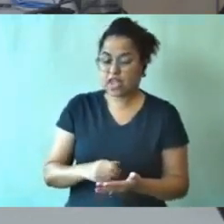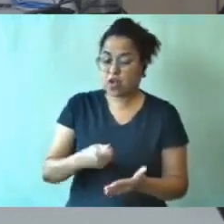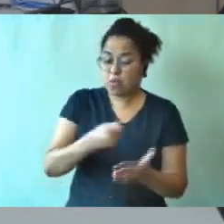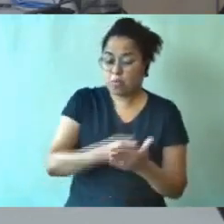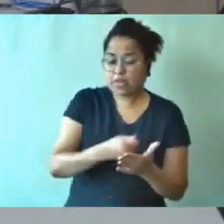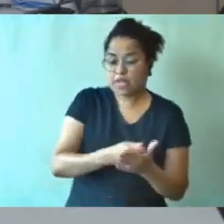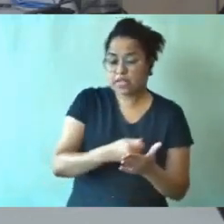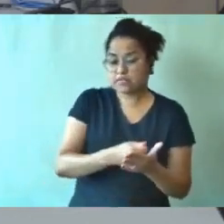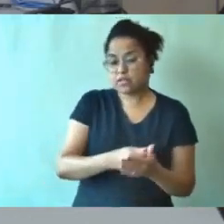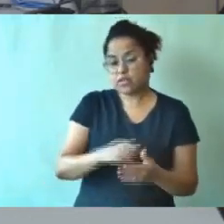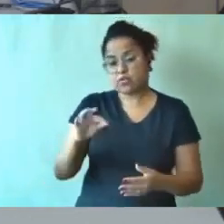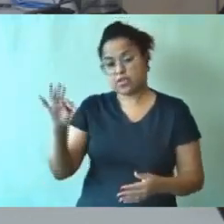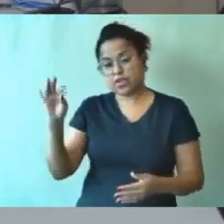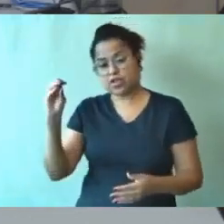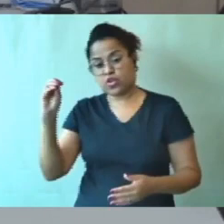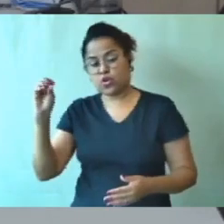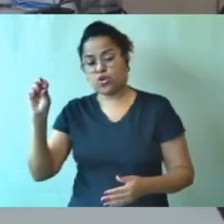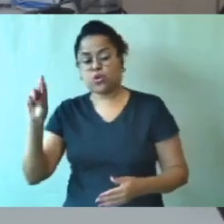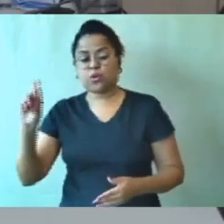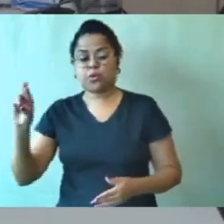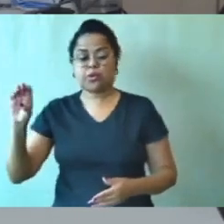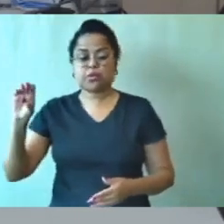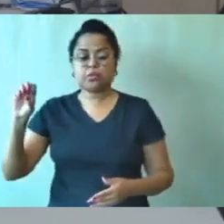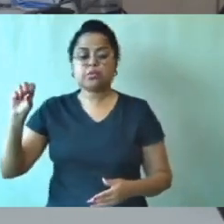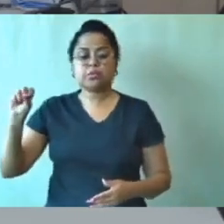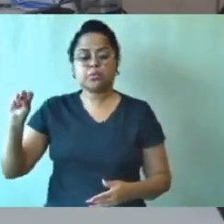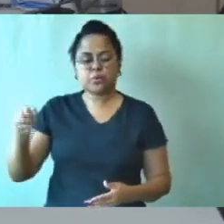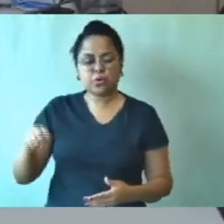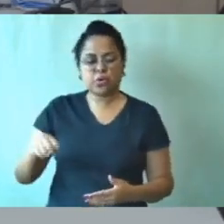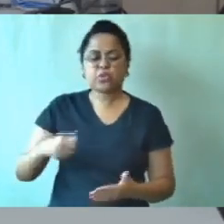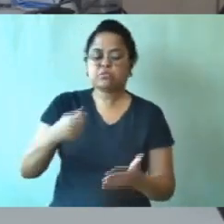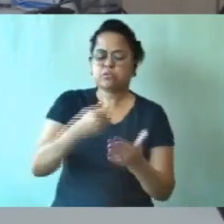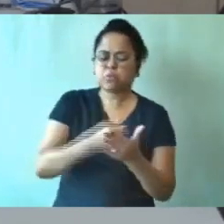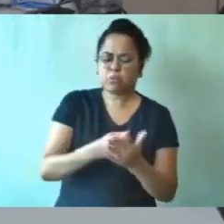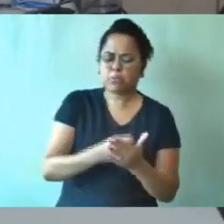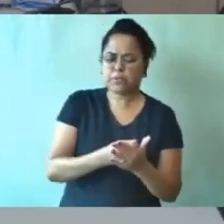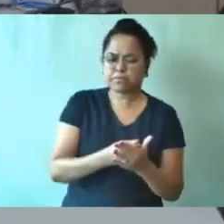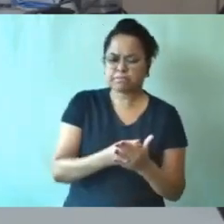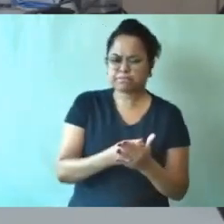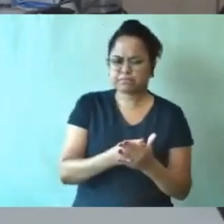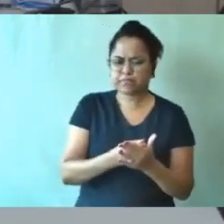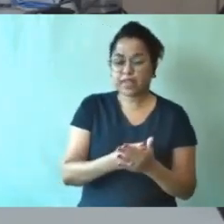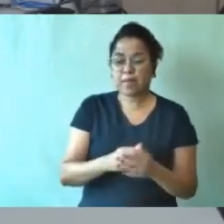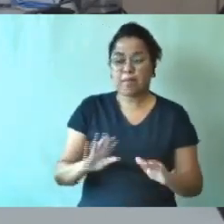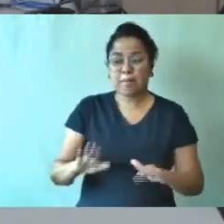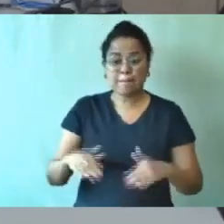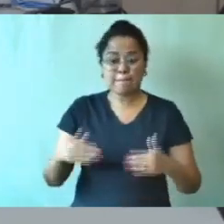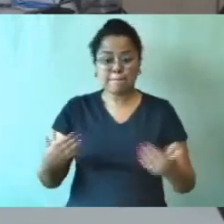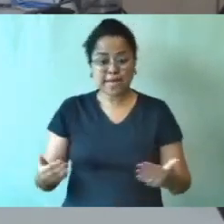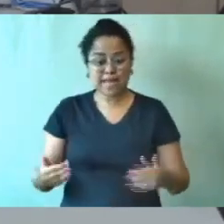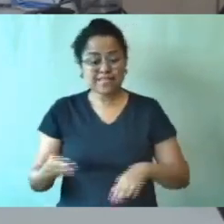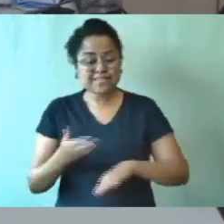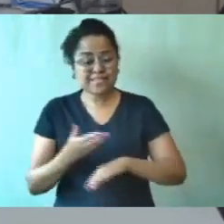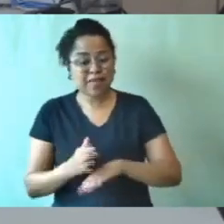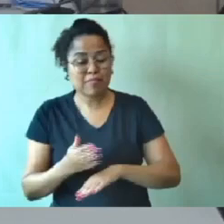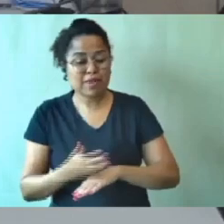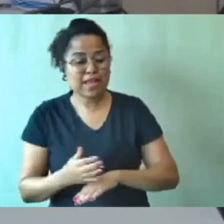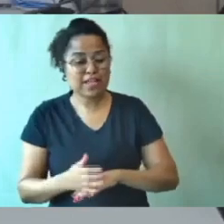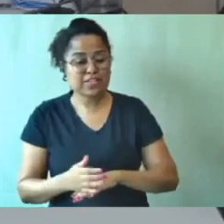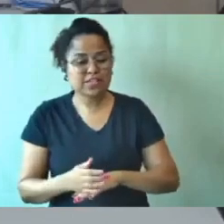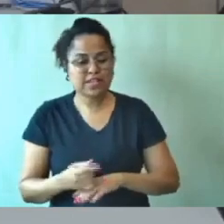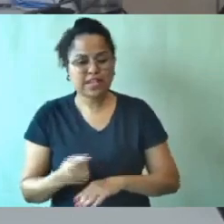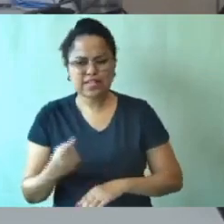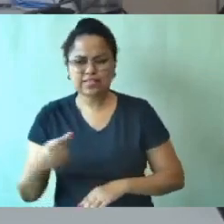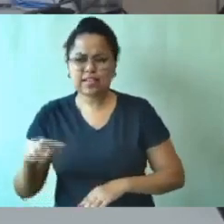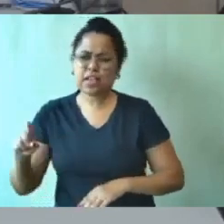Só que, juridicamente falando, ela ainda existia, mas na prática, ela saiu no final do ano, de